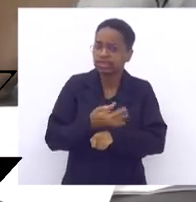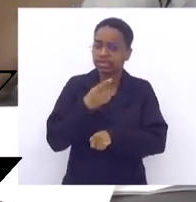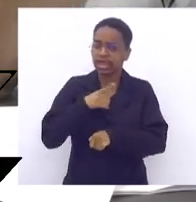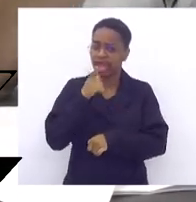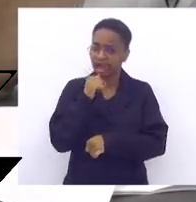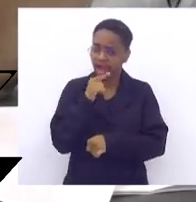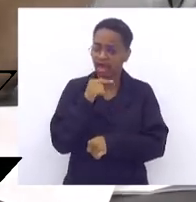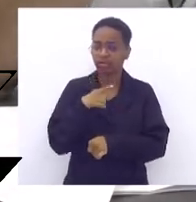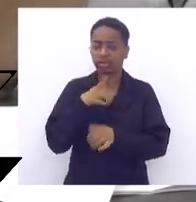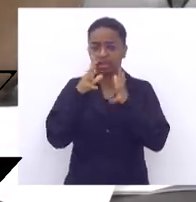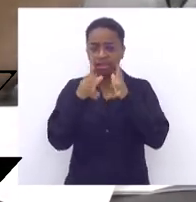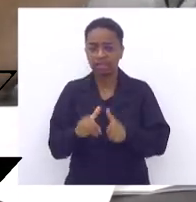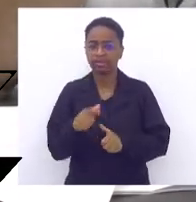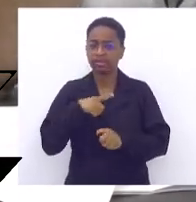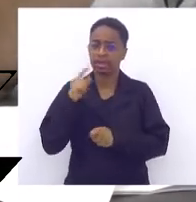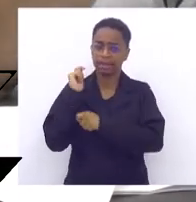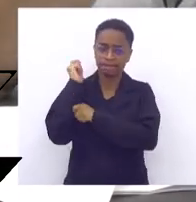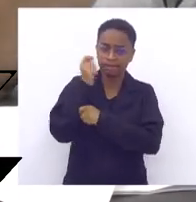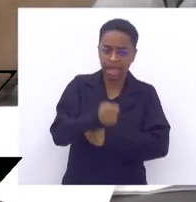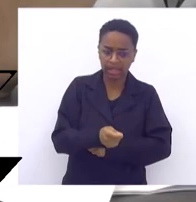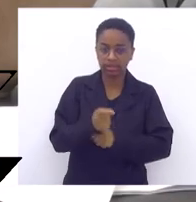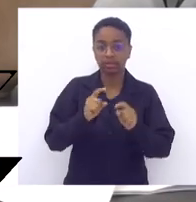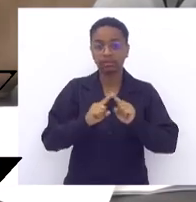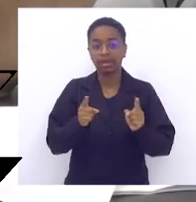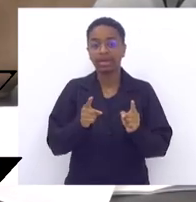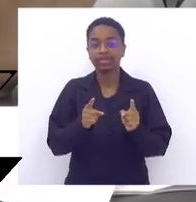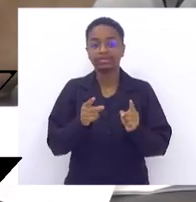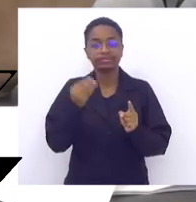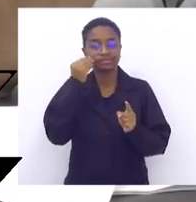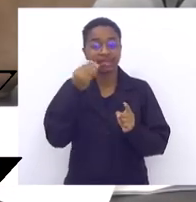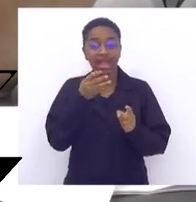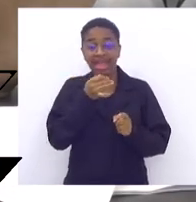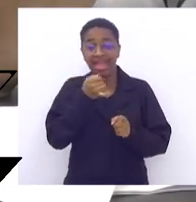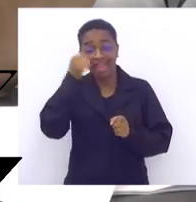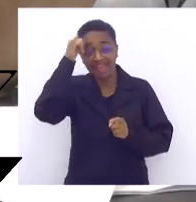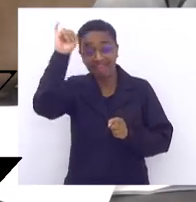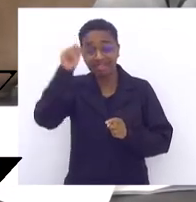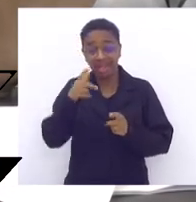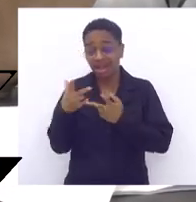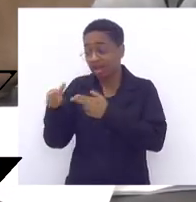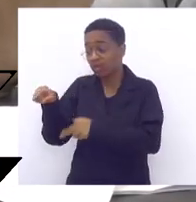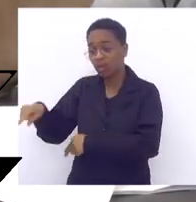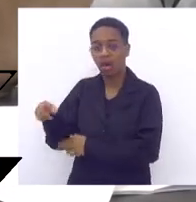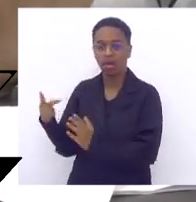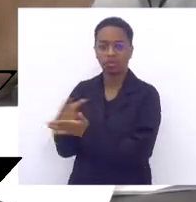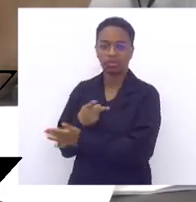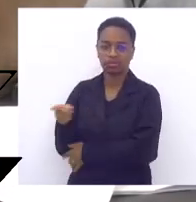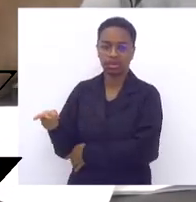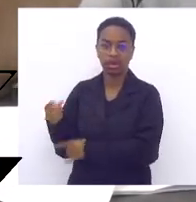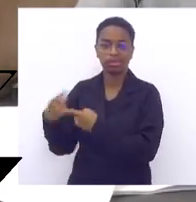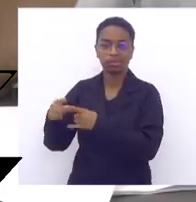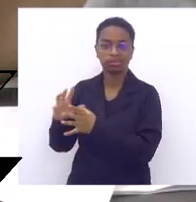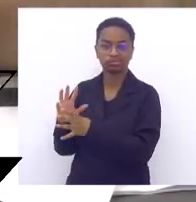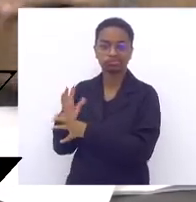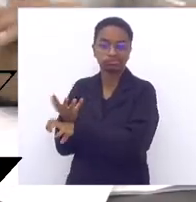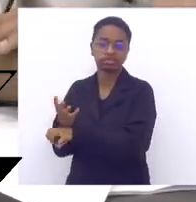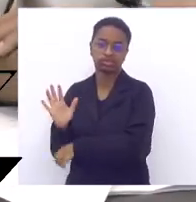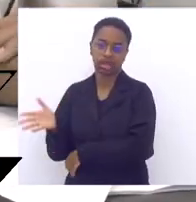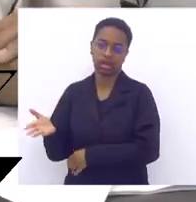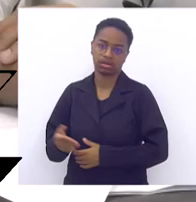para abastecimento, ter pesca, não sigam o triste caminho daqueles que estão completamente detonados.